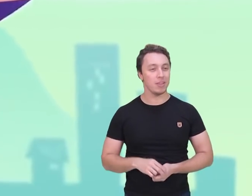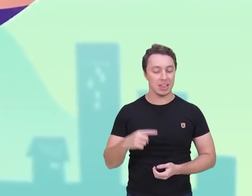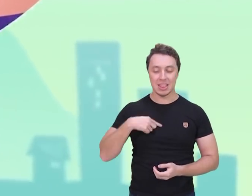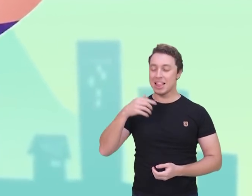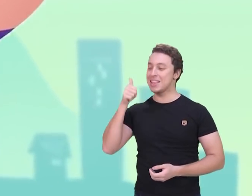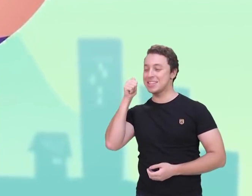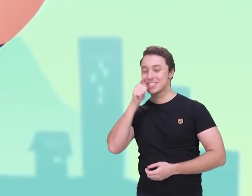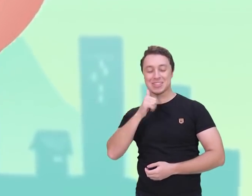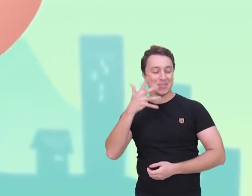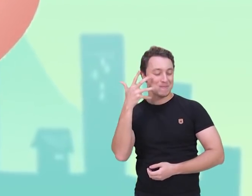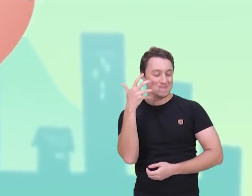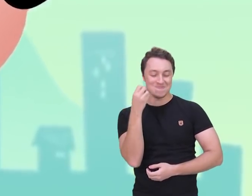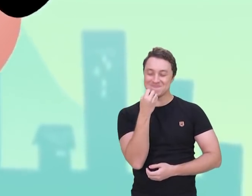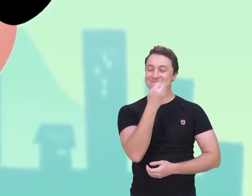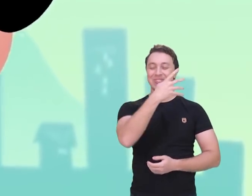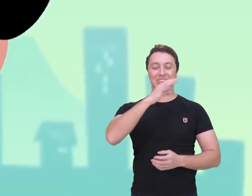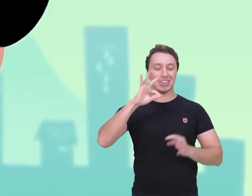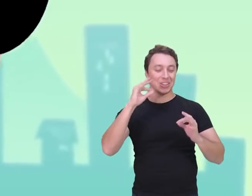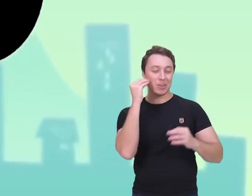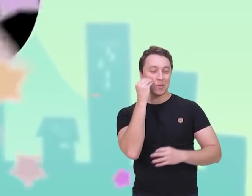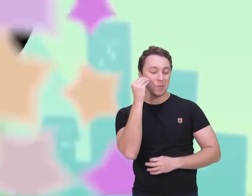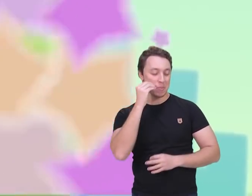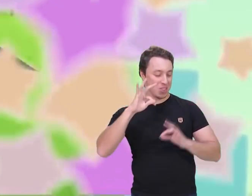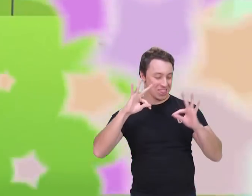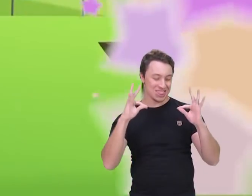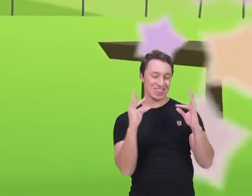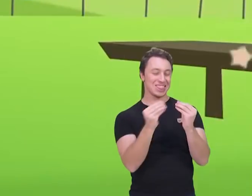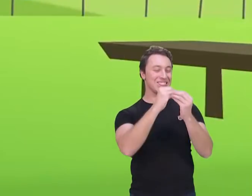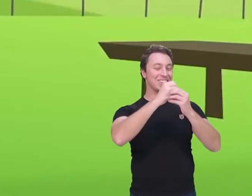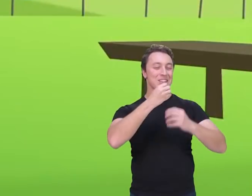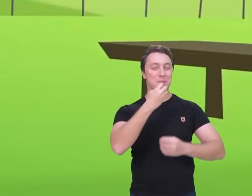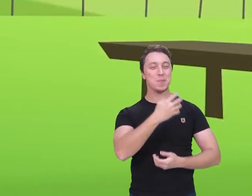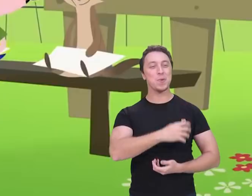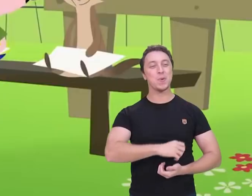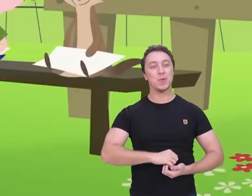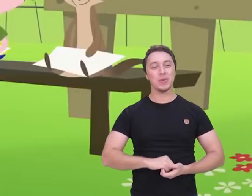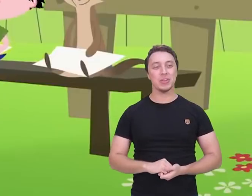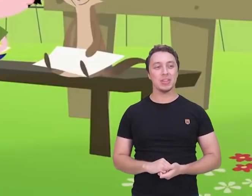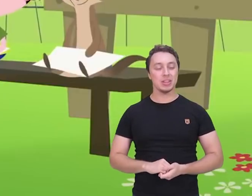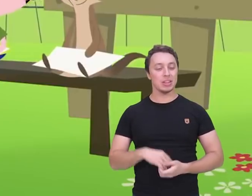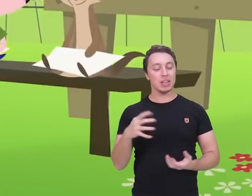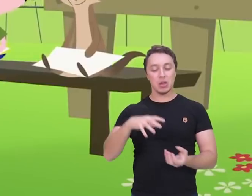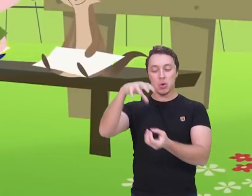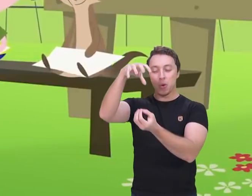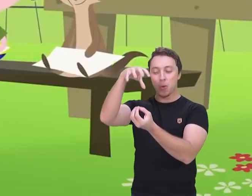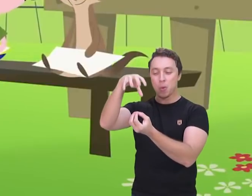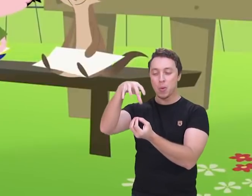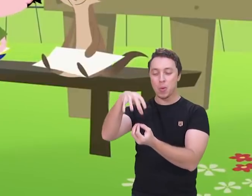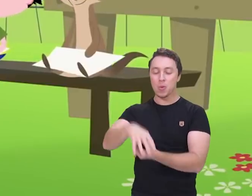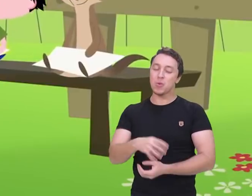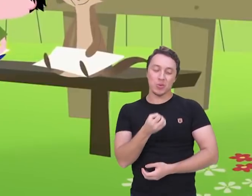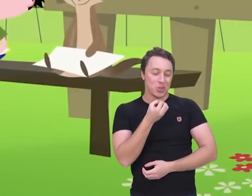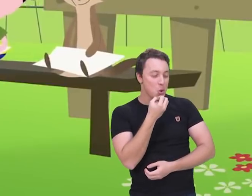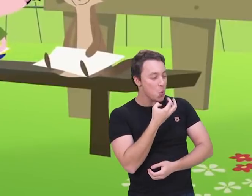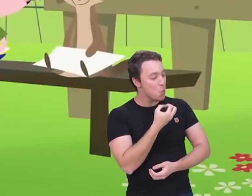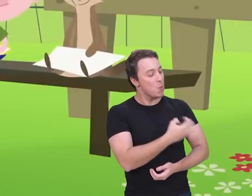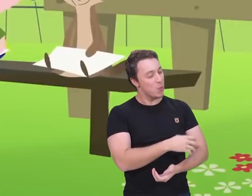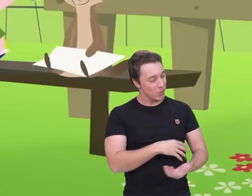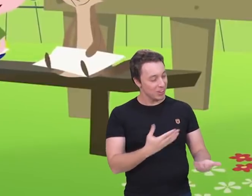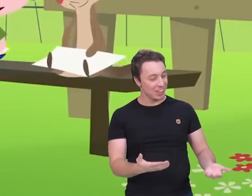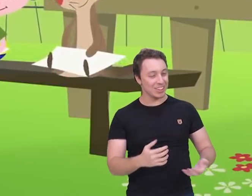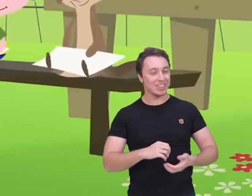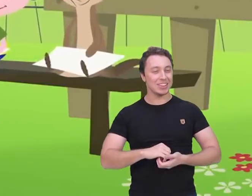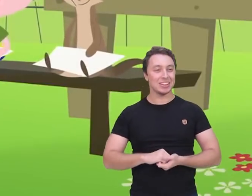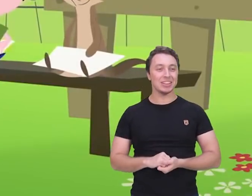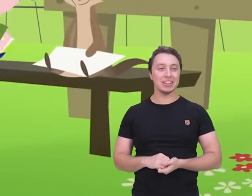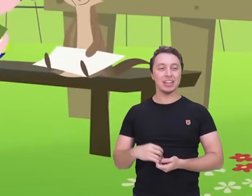a melhor experiência de todas! A descida do balão Luna foi ótima, né,